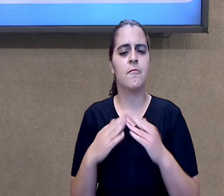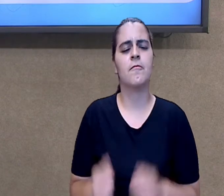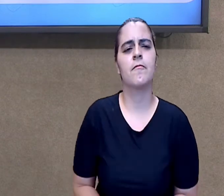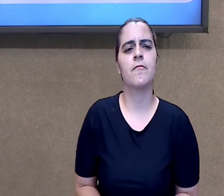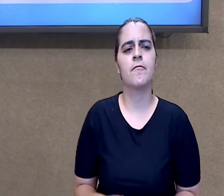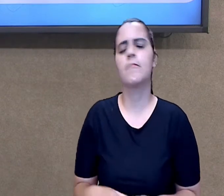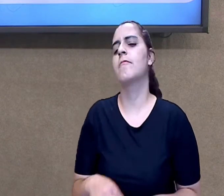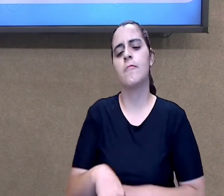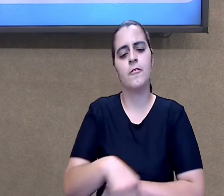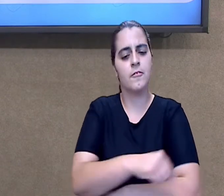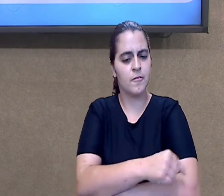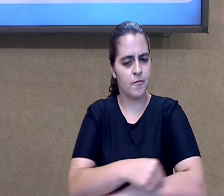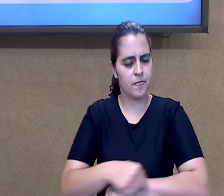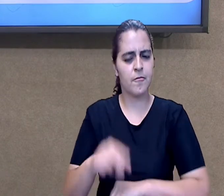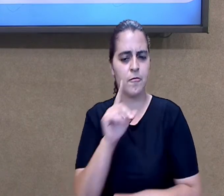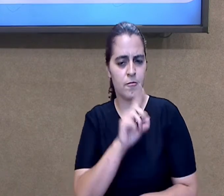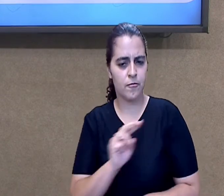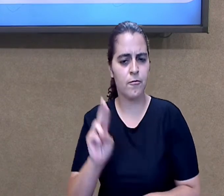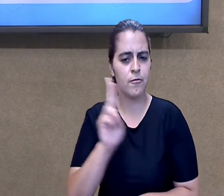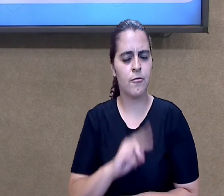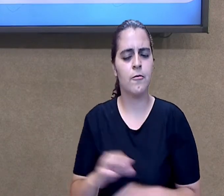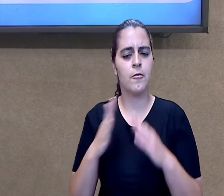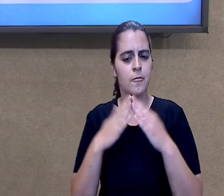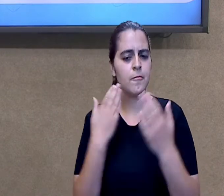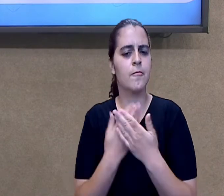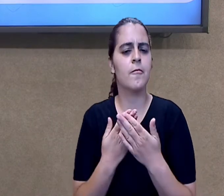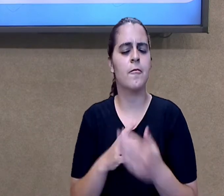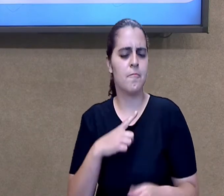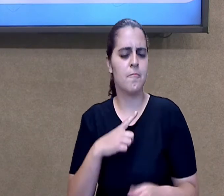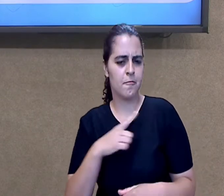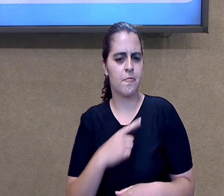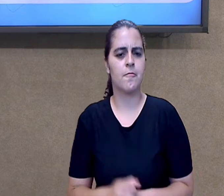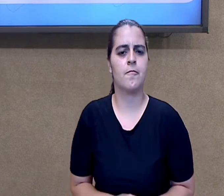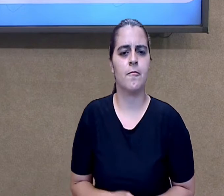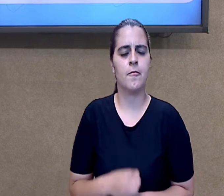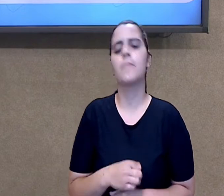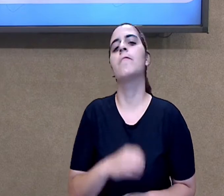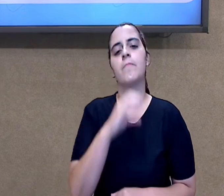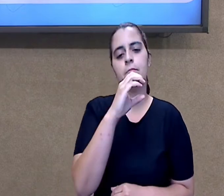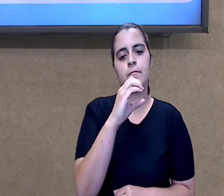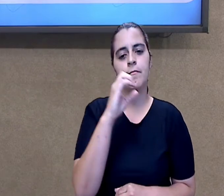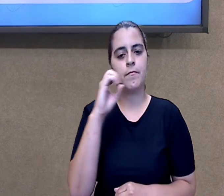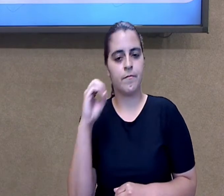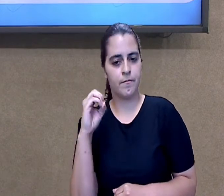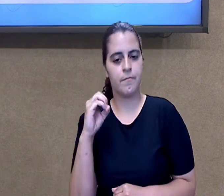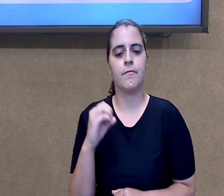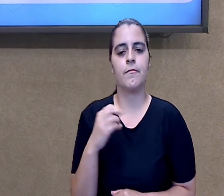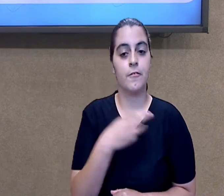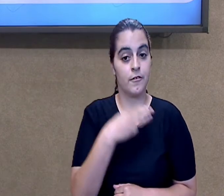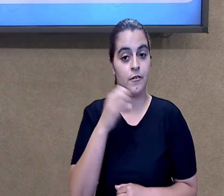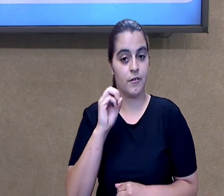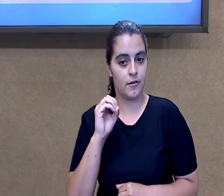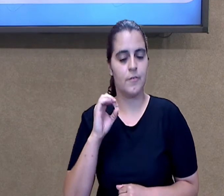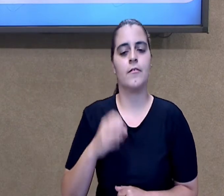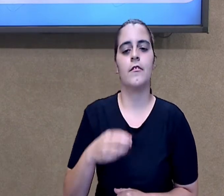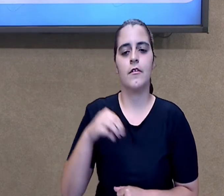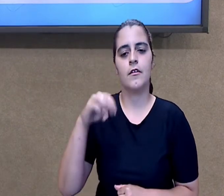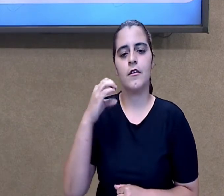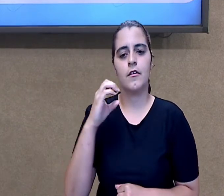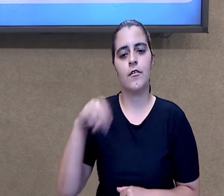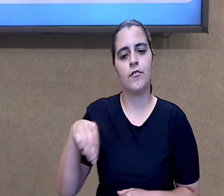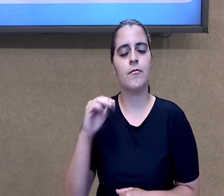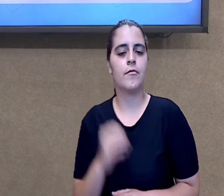nossa régua que utilizamos na escola, ela possui 30 centímetros. E aqui nós